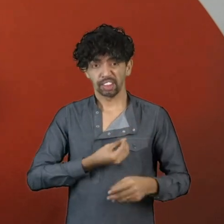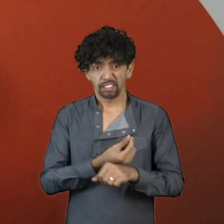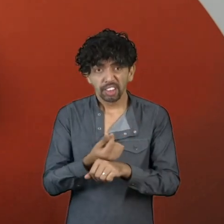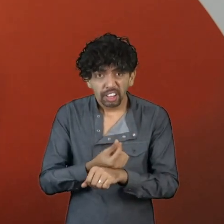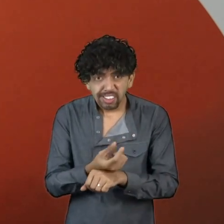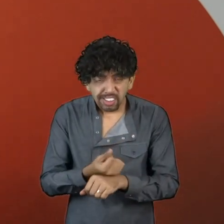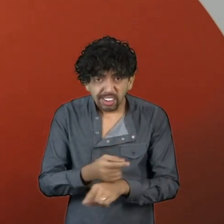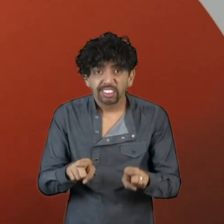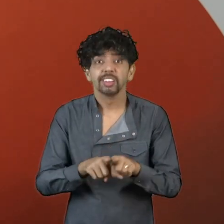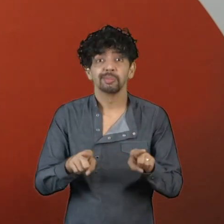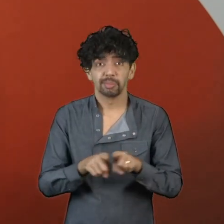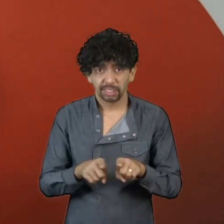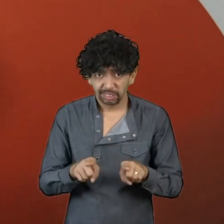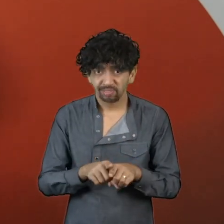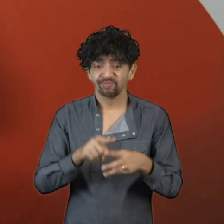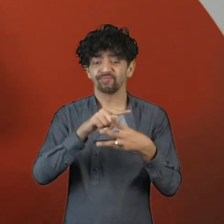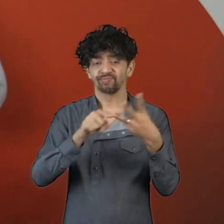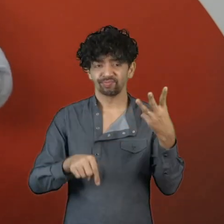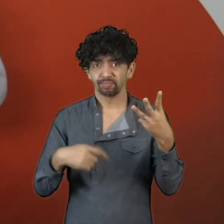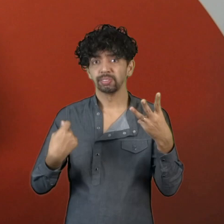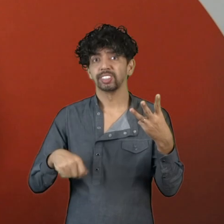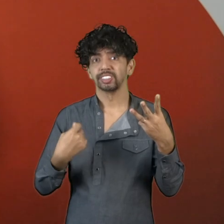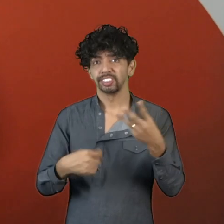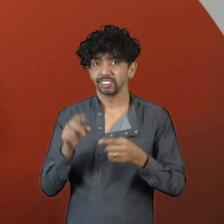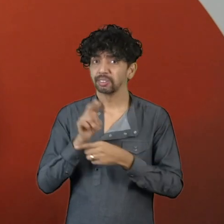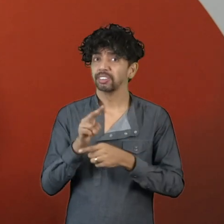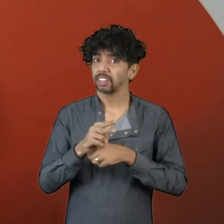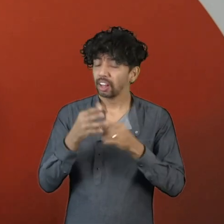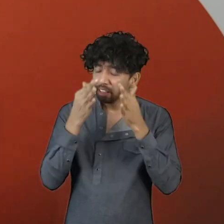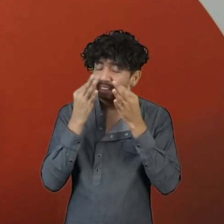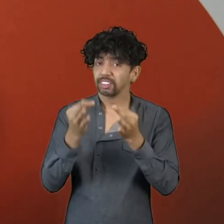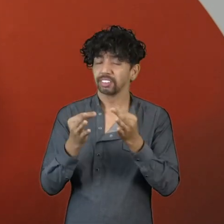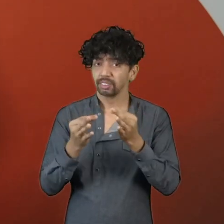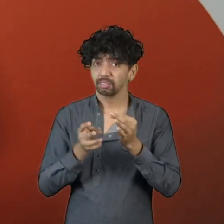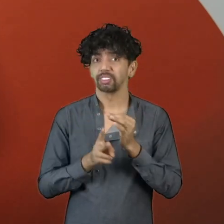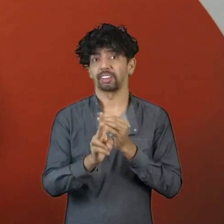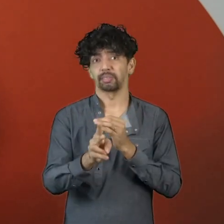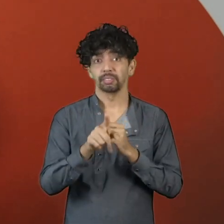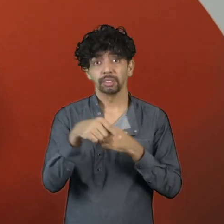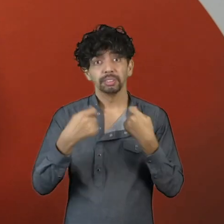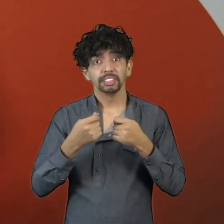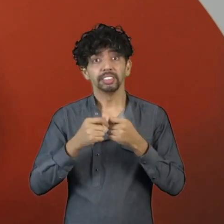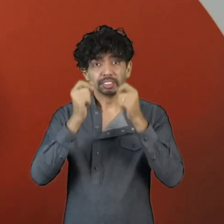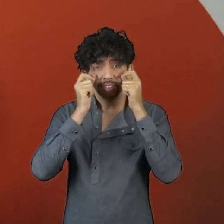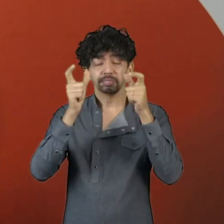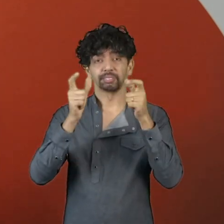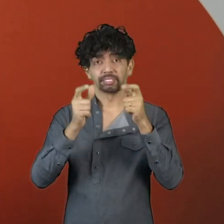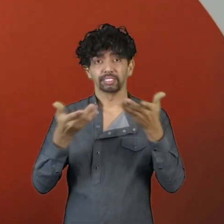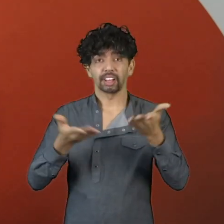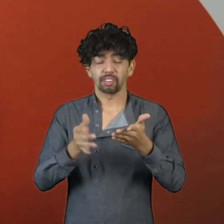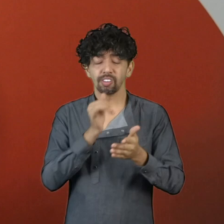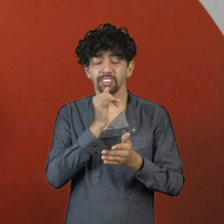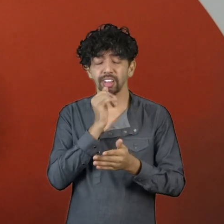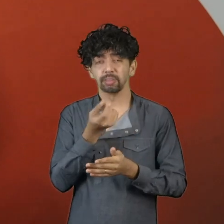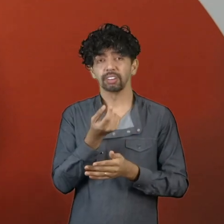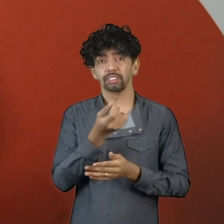dá para você descuidar em momento algum. Está na hora da gente realmente olhar para isso. Os